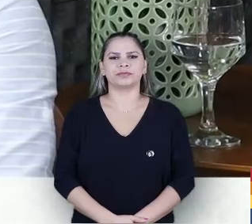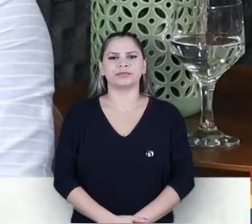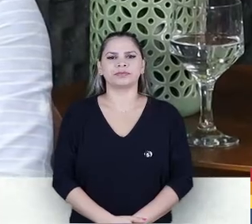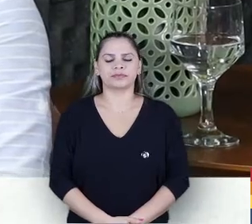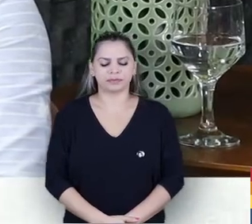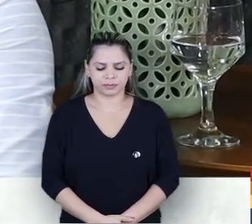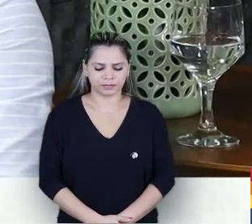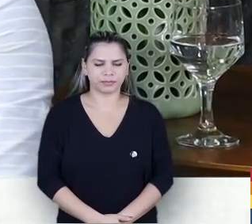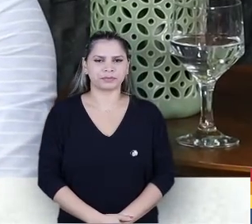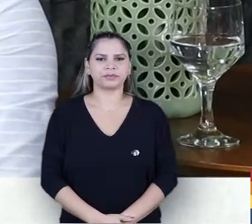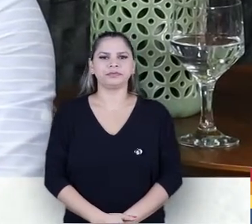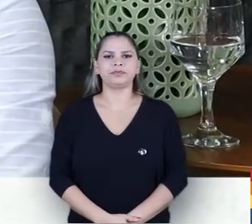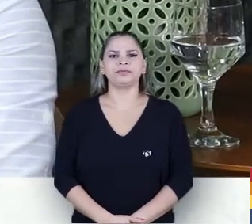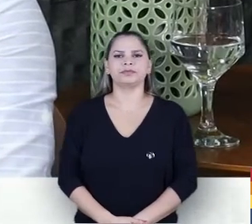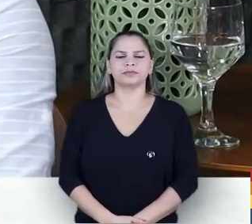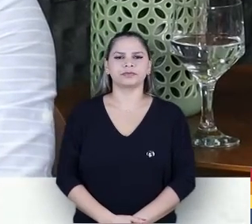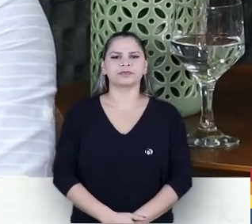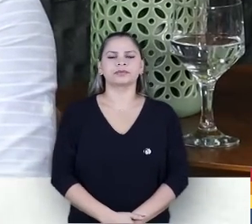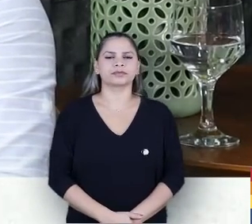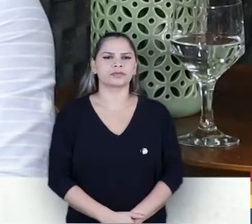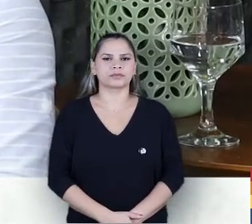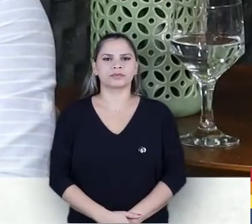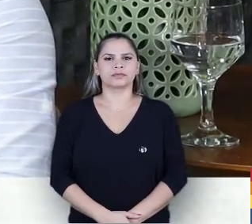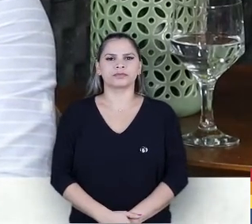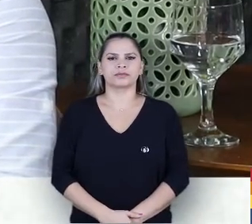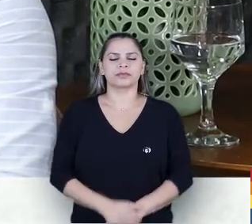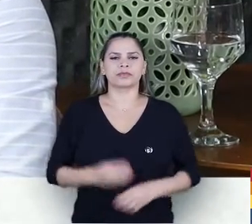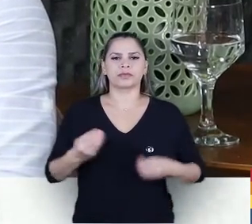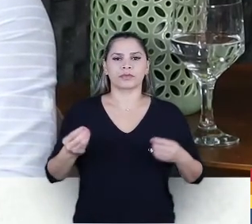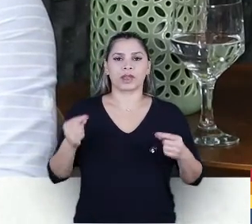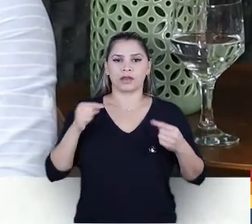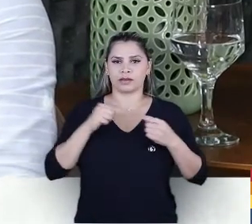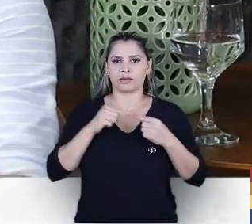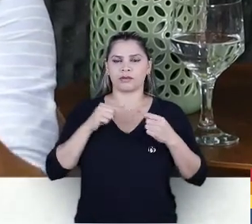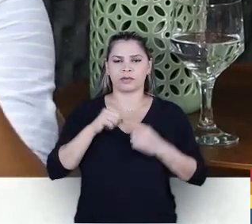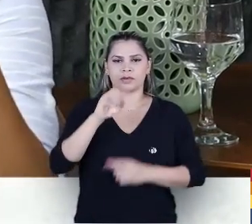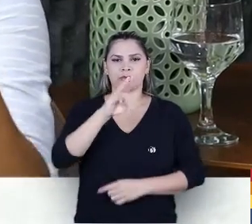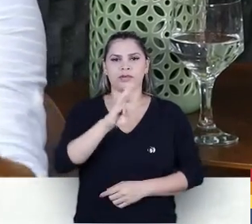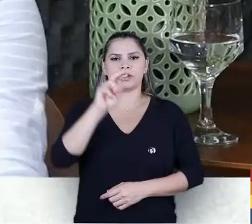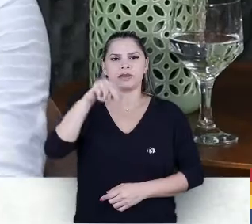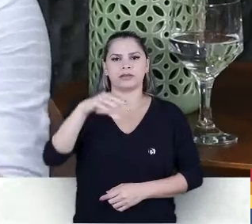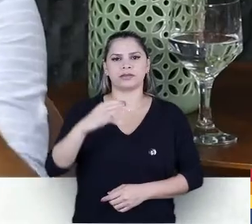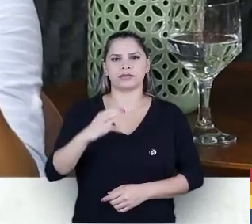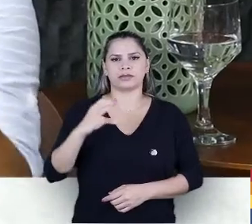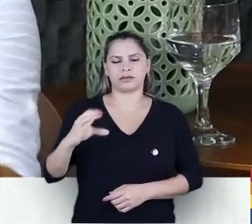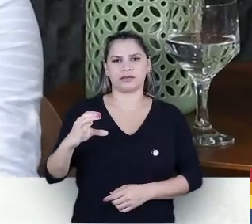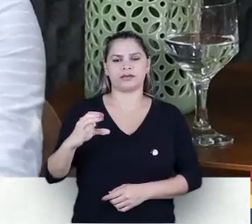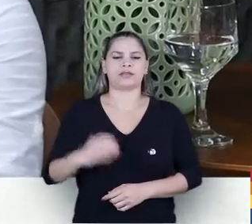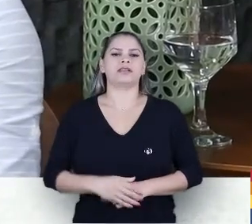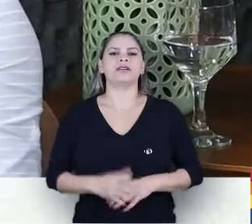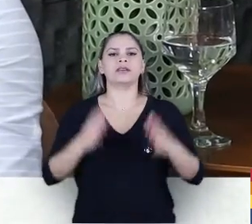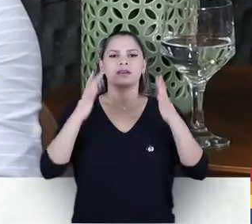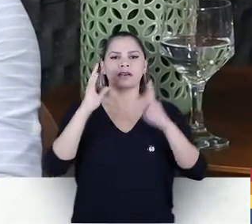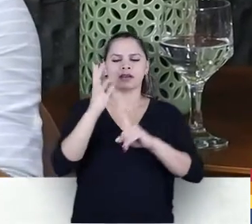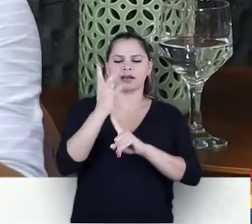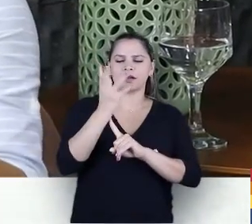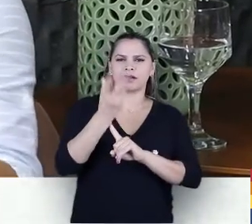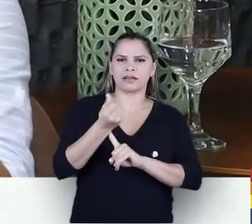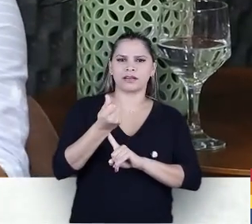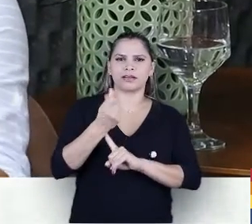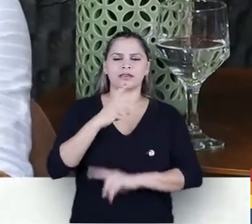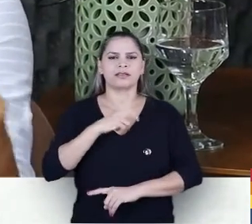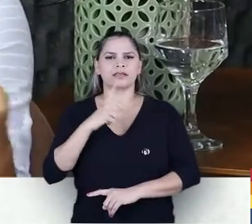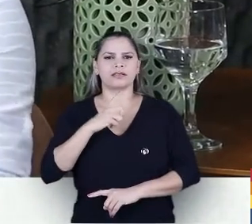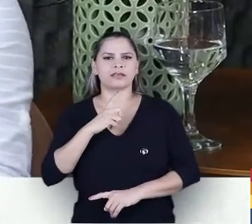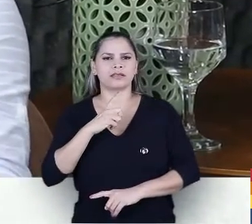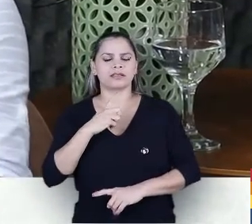de dialogar com os outros componentes. Então, em diversas passagens do documento,